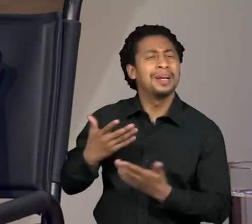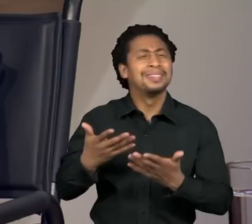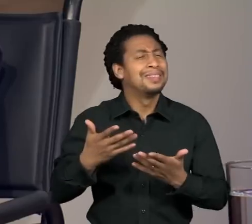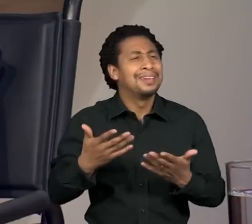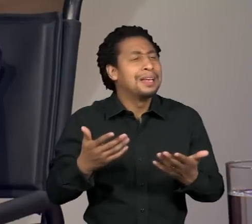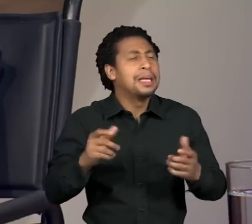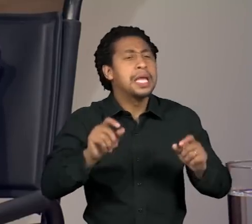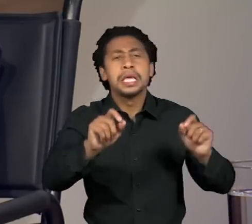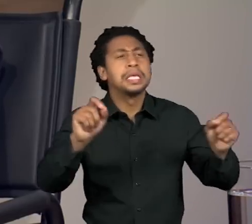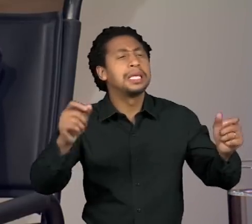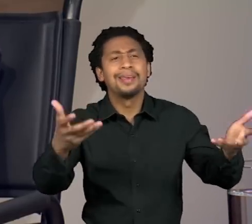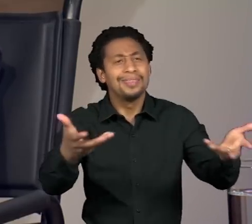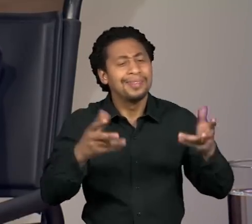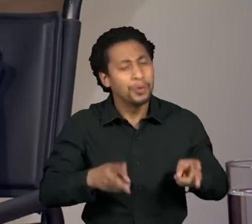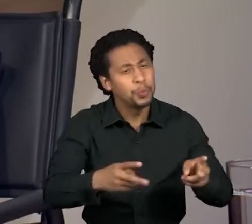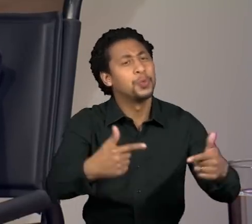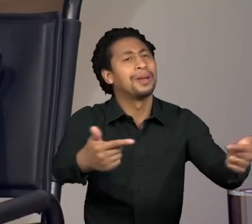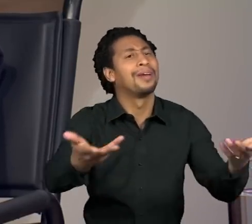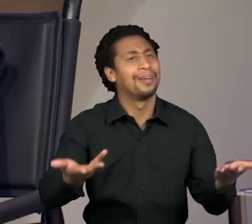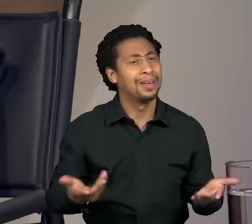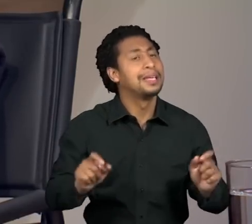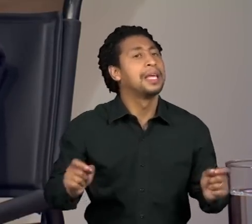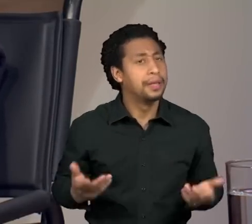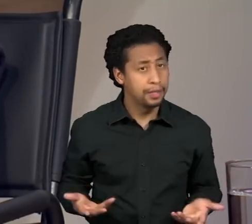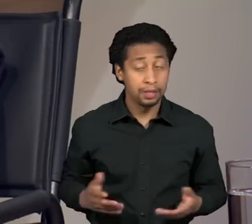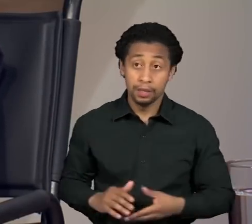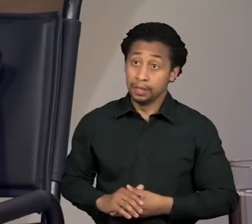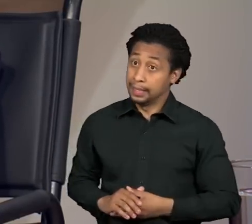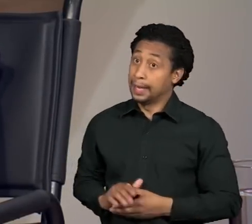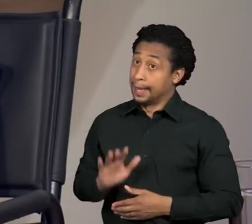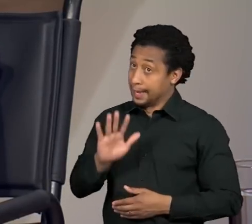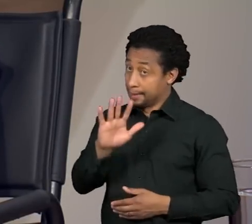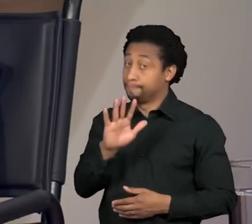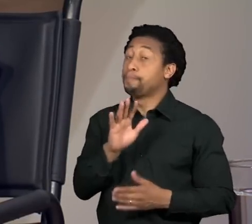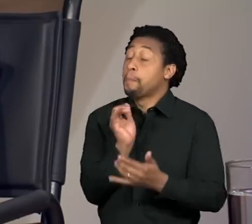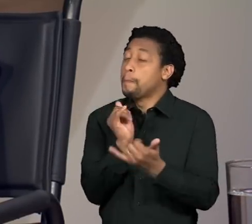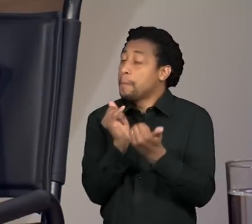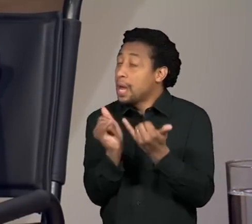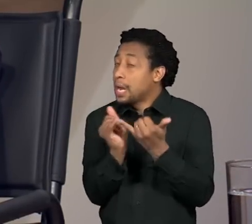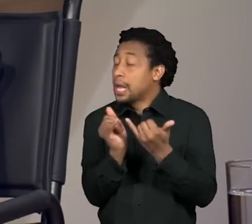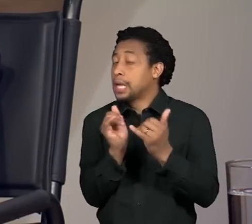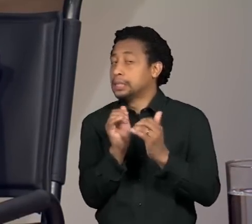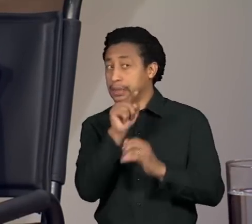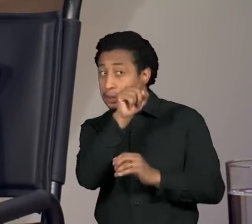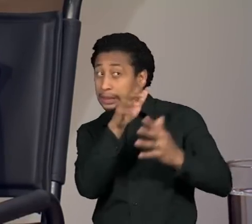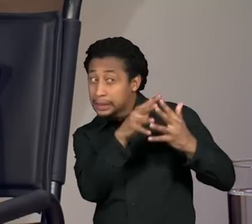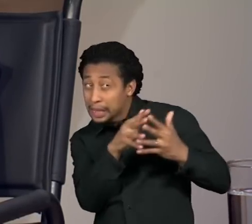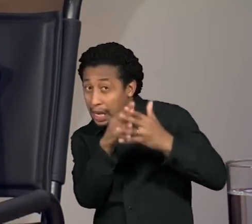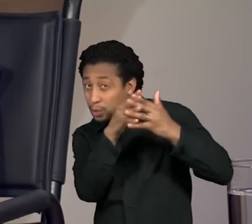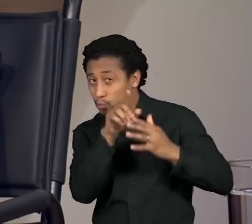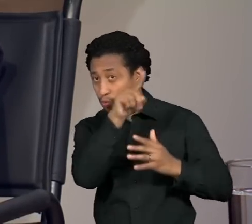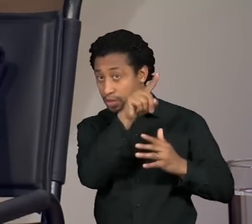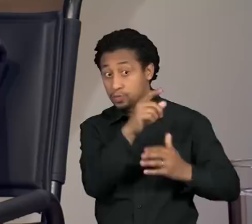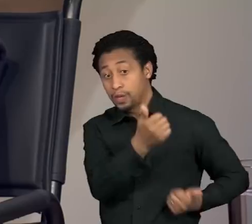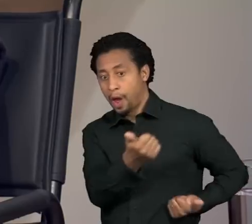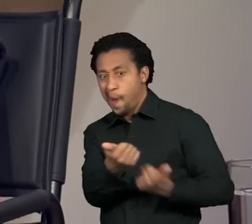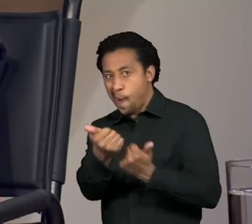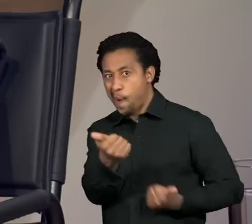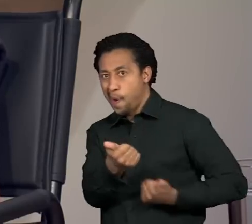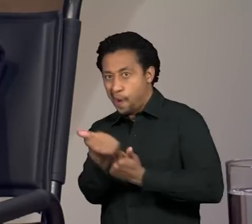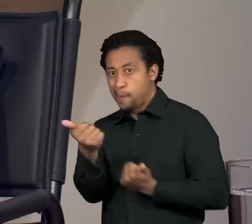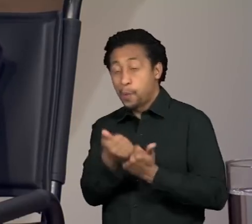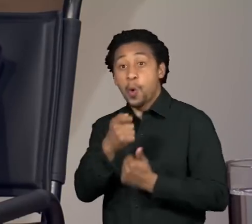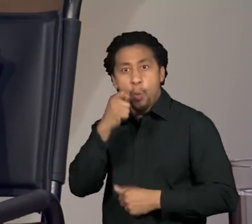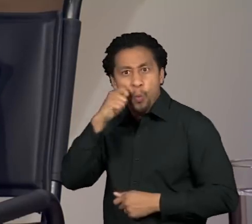então, professor? Então, uma guerra por procuração, que os Estados Unidos estariam fazendo esse apoio incondicional à Ucrânia para atingir